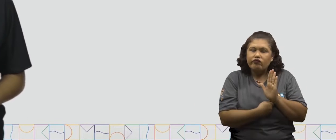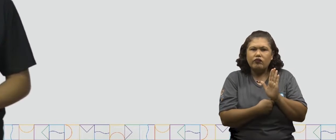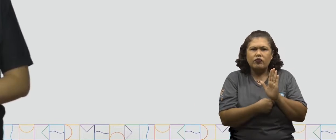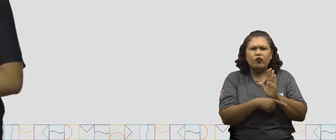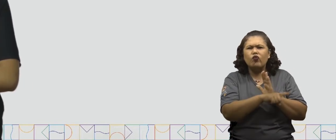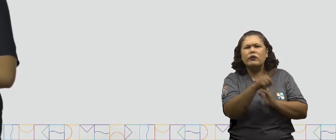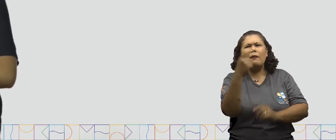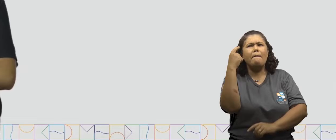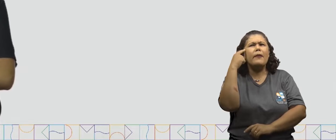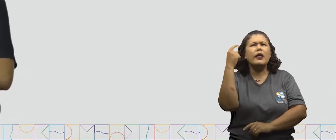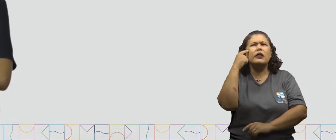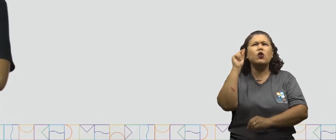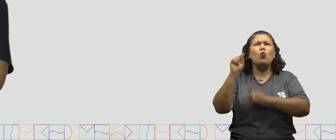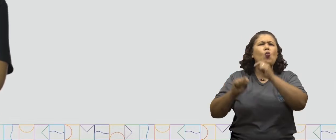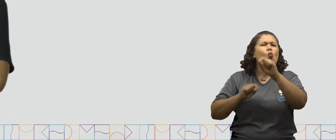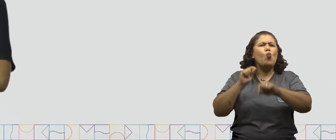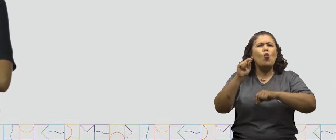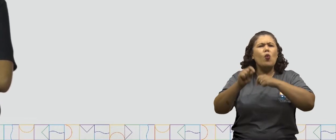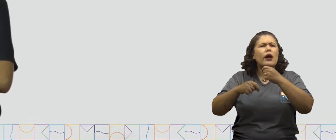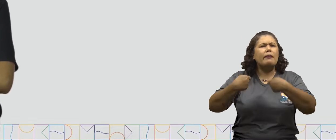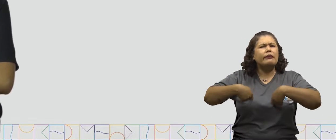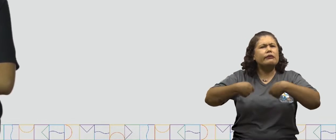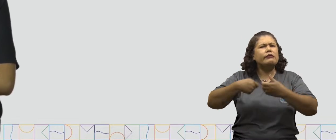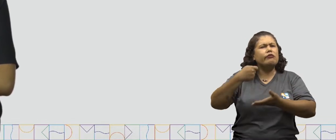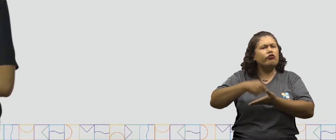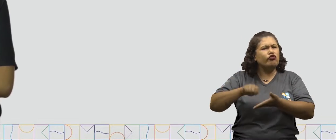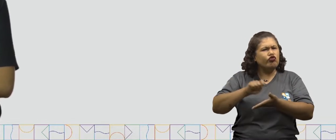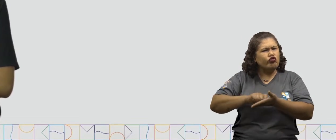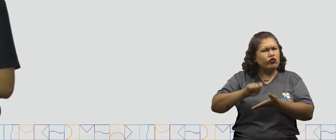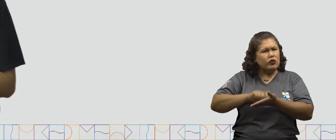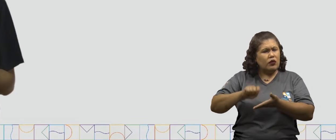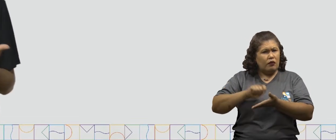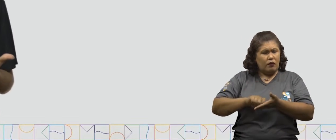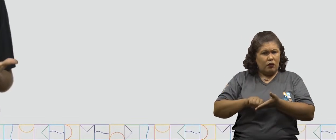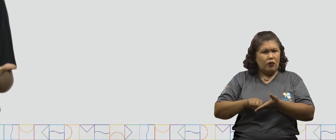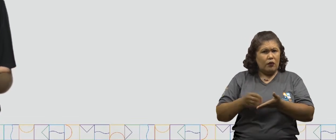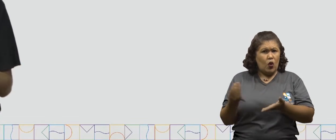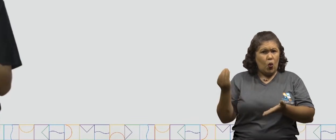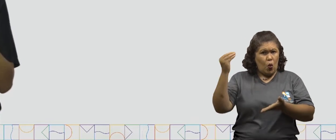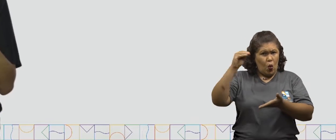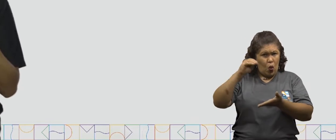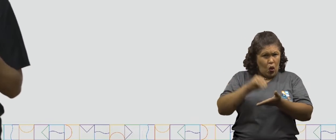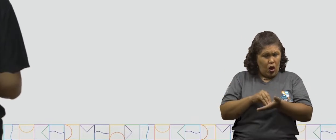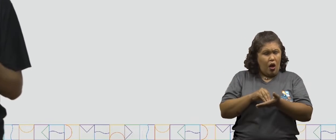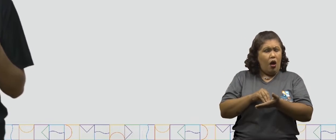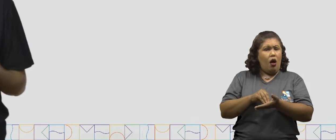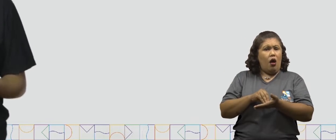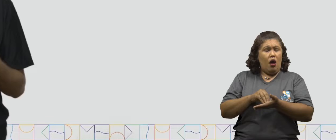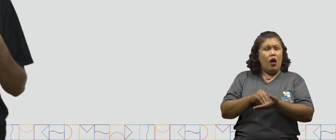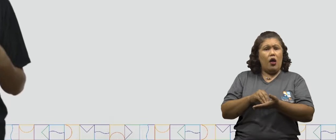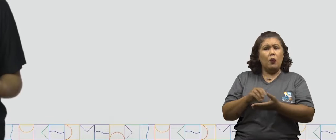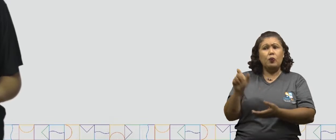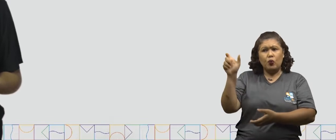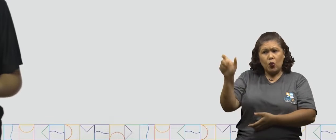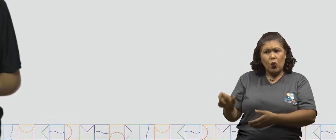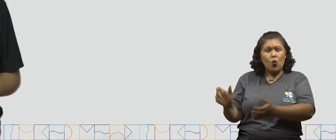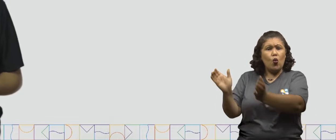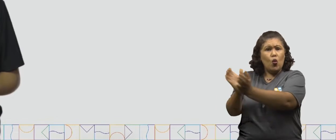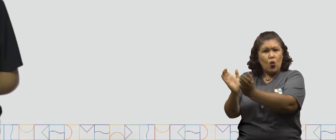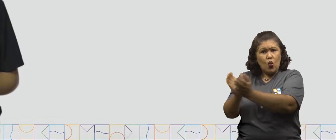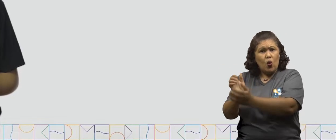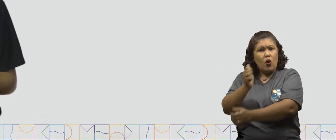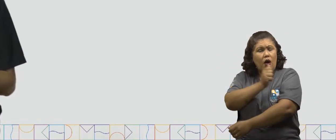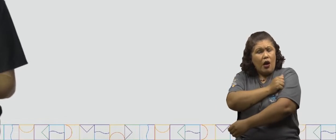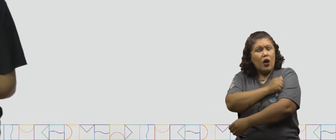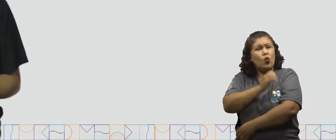texto. O que você acha que devemos escrever? Assim, vamos colocar sobre os alunos terem enviado a carta